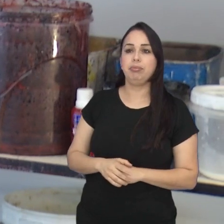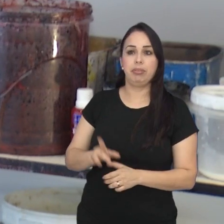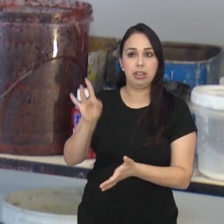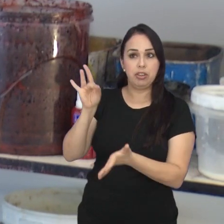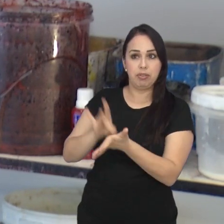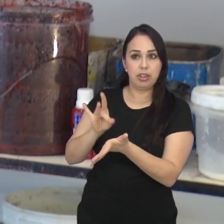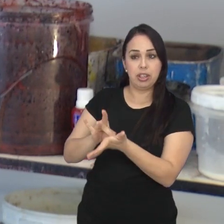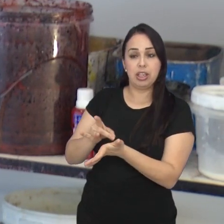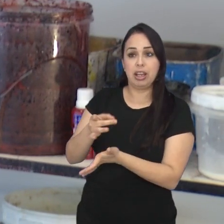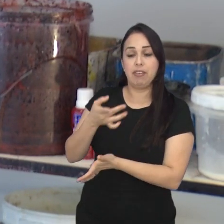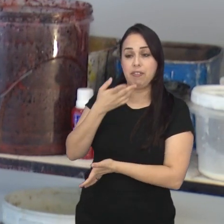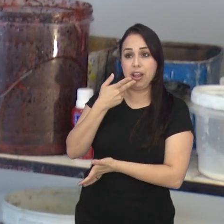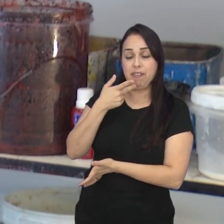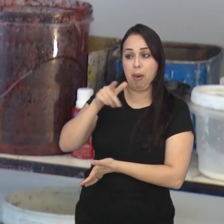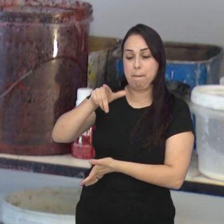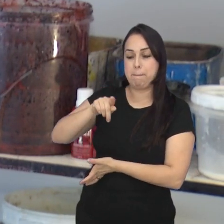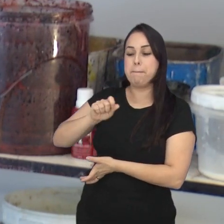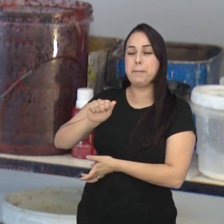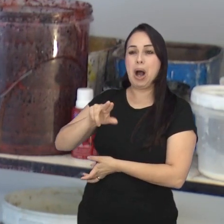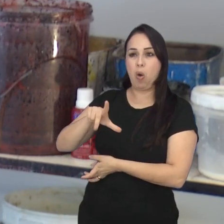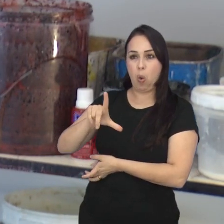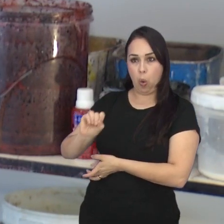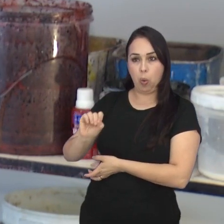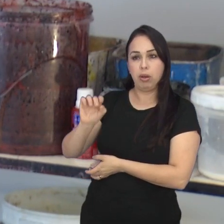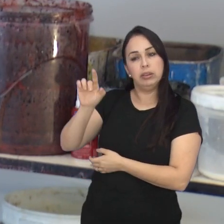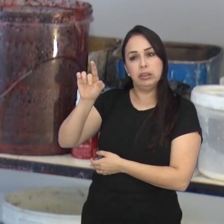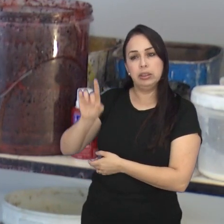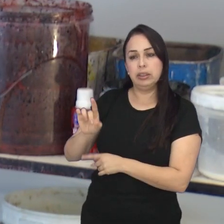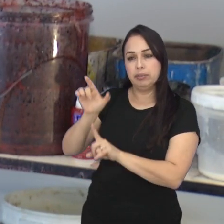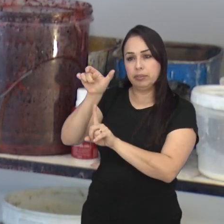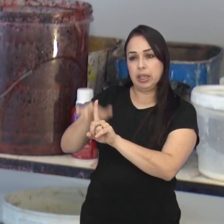Paulo realmente, é como você falou, ele